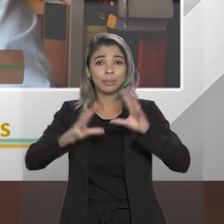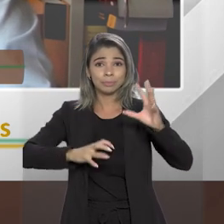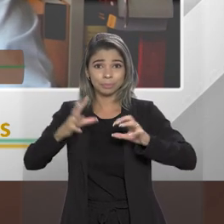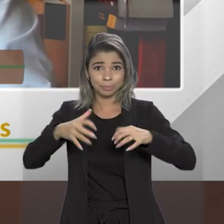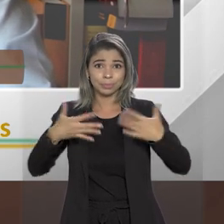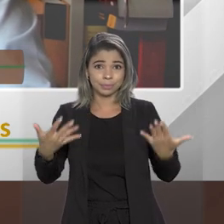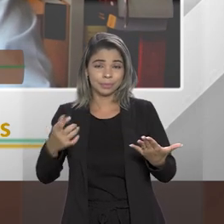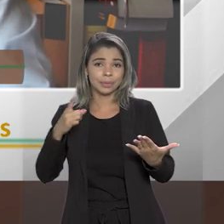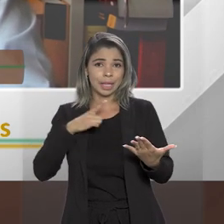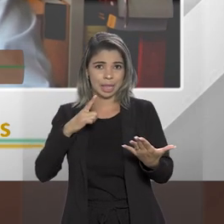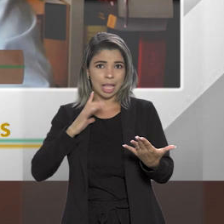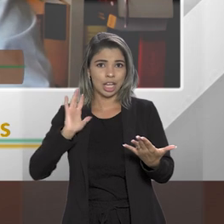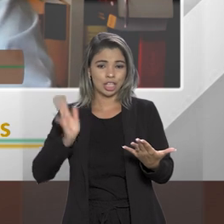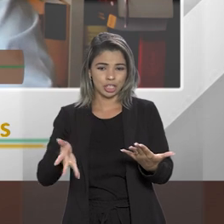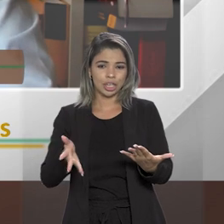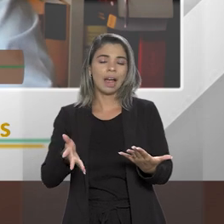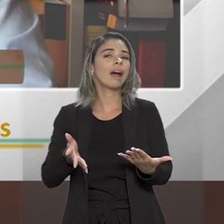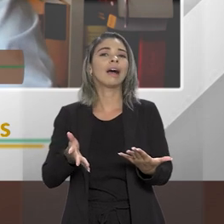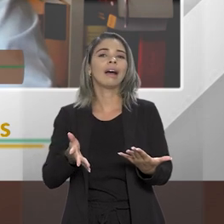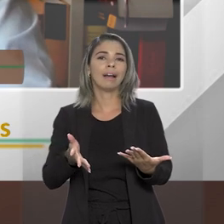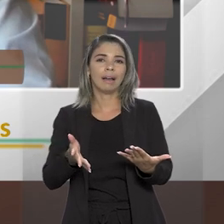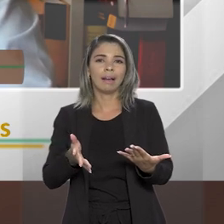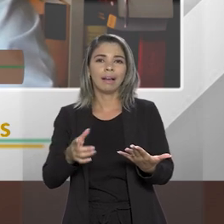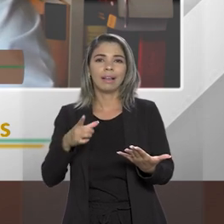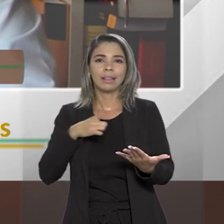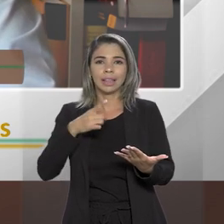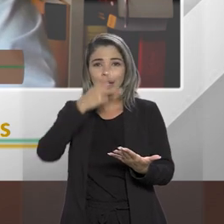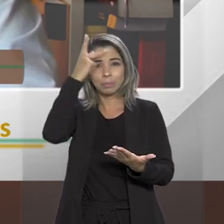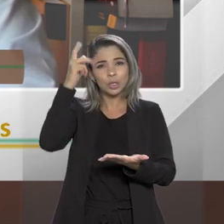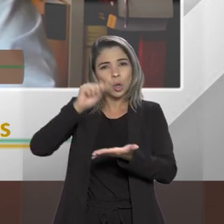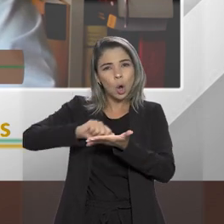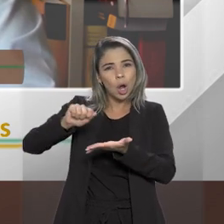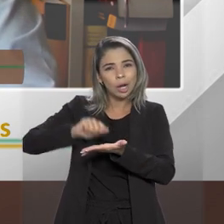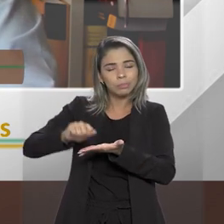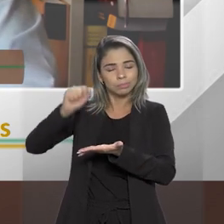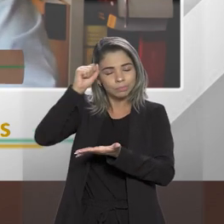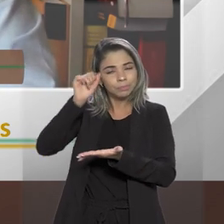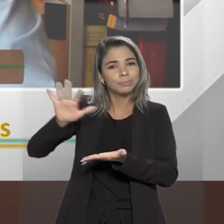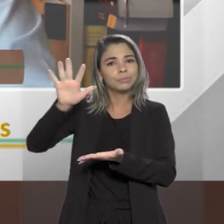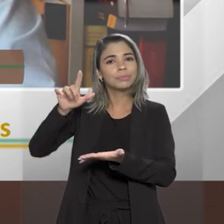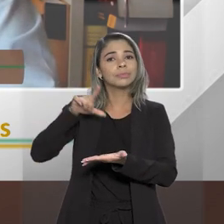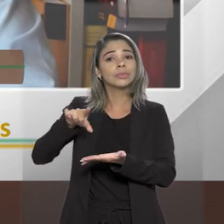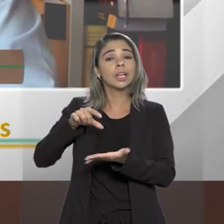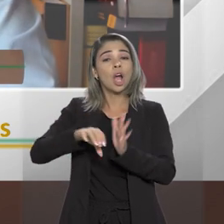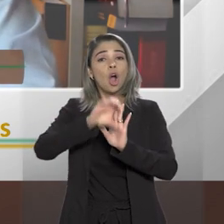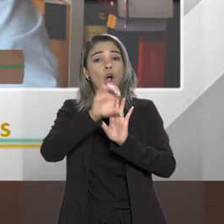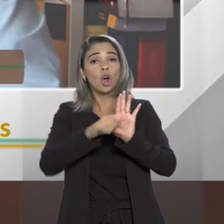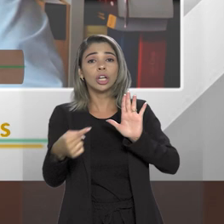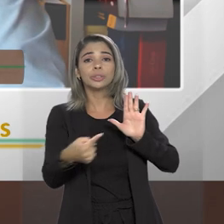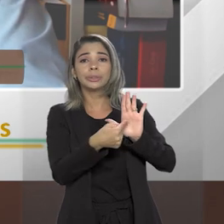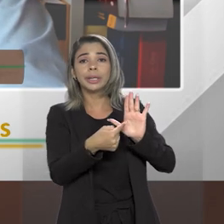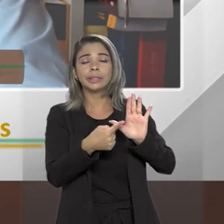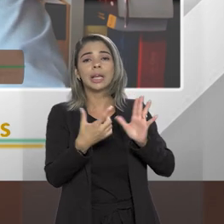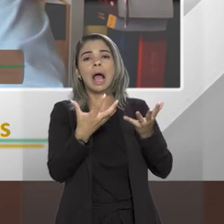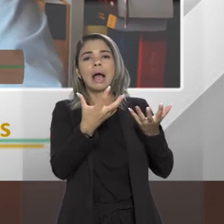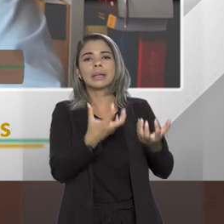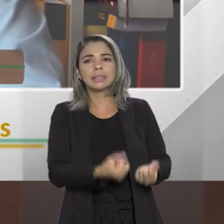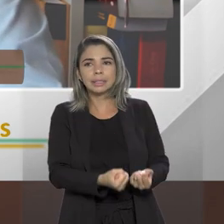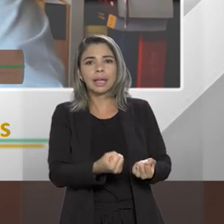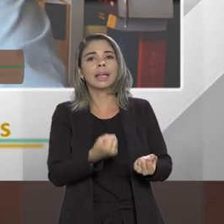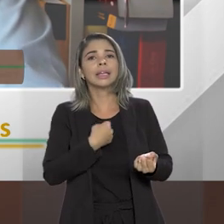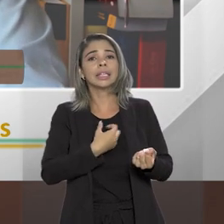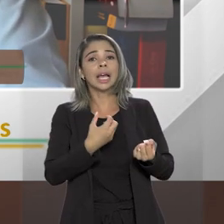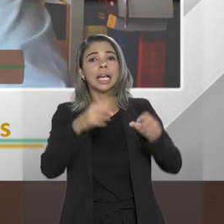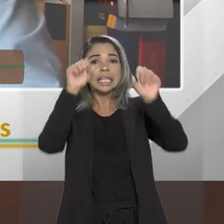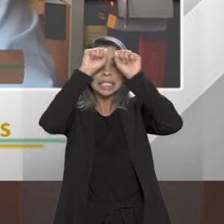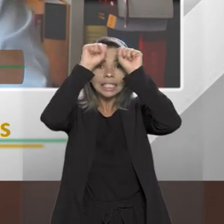logo que o código saiu, ele publicou um artigo que é assim: este código adota o sistema